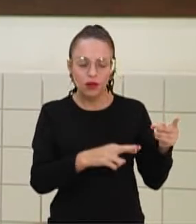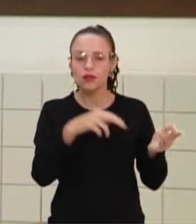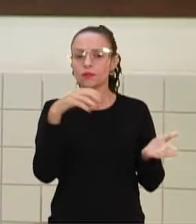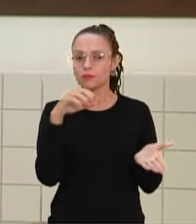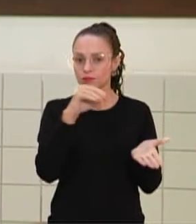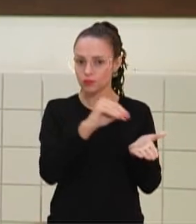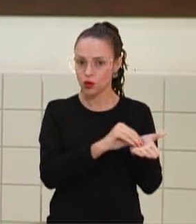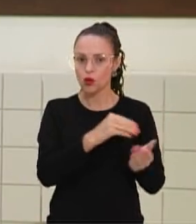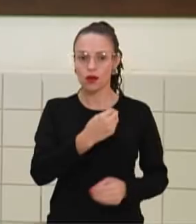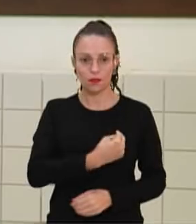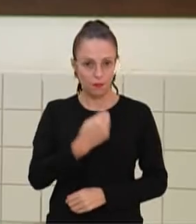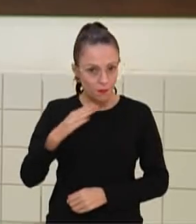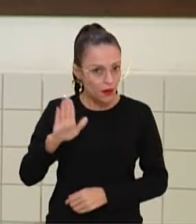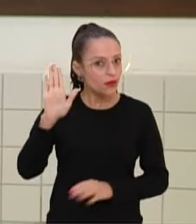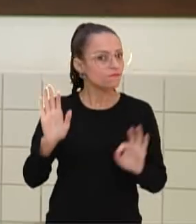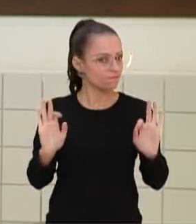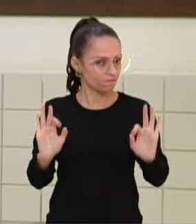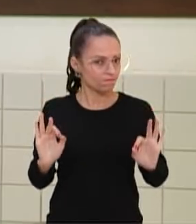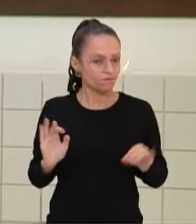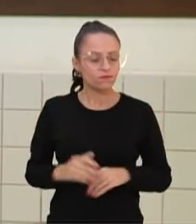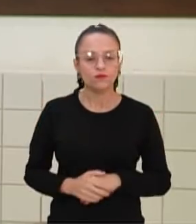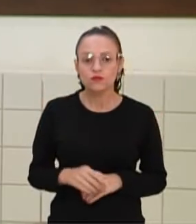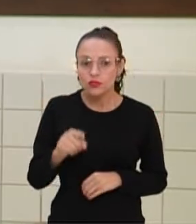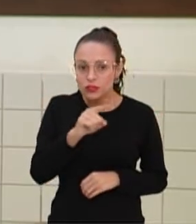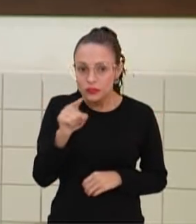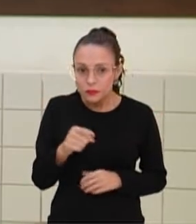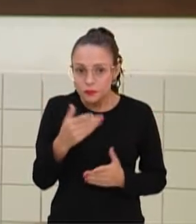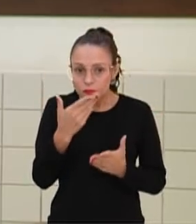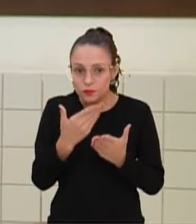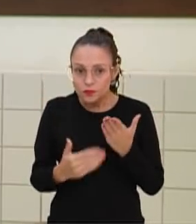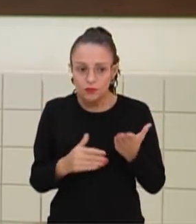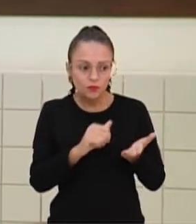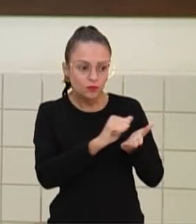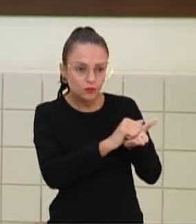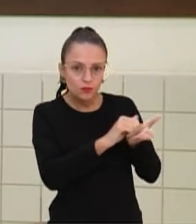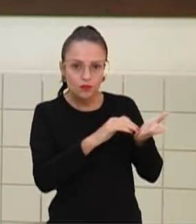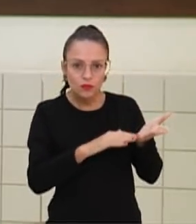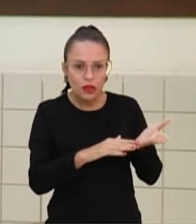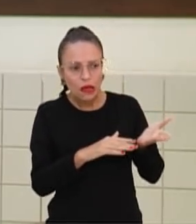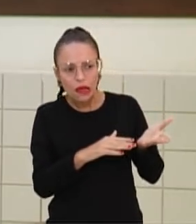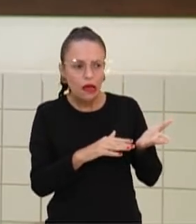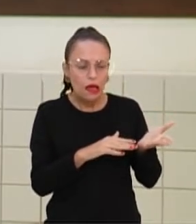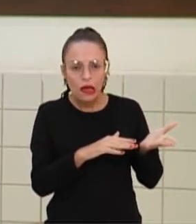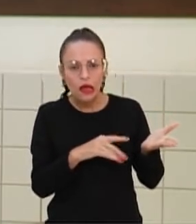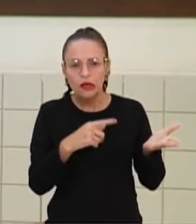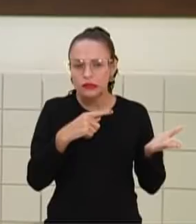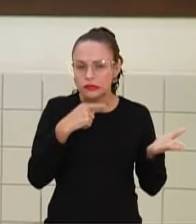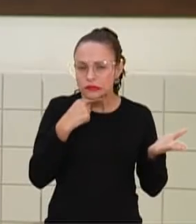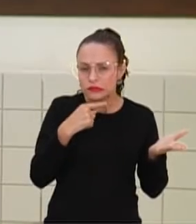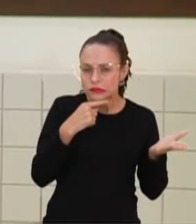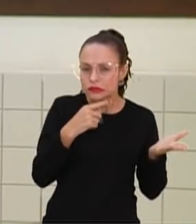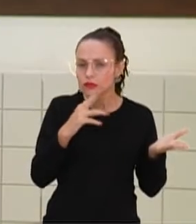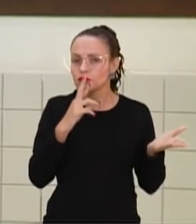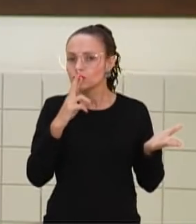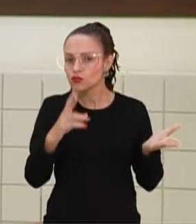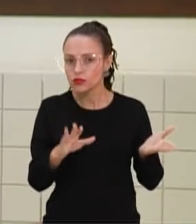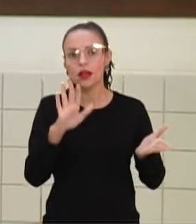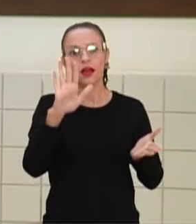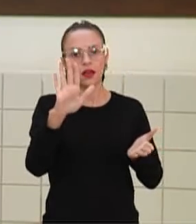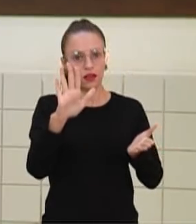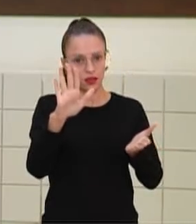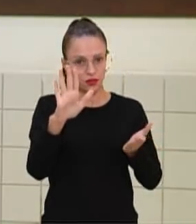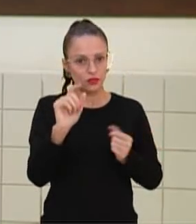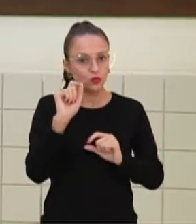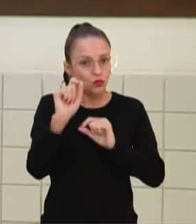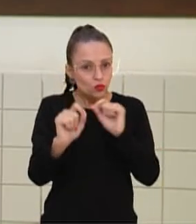presença. Isso aí. Aí se você perdeu, você percebeu ali que na atividade travou em alguma solução, você